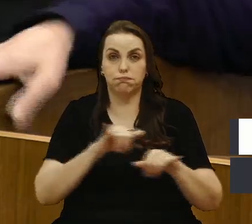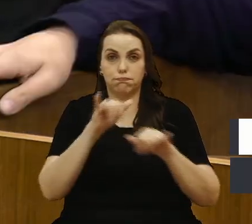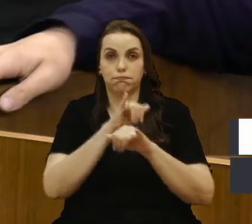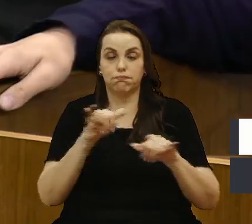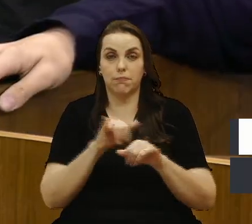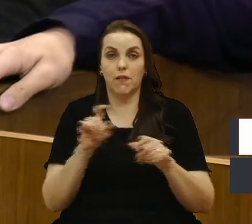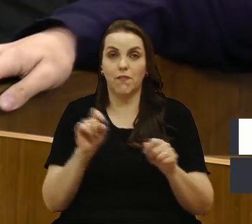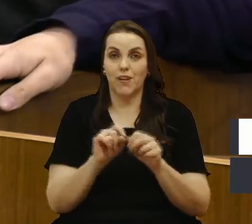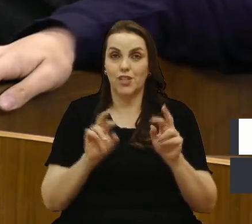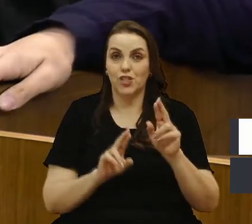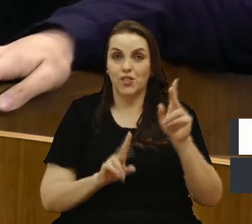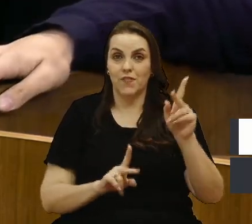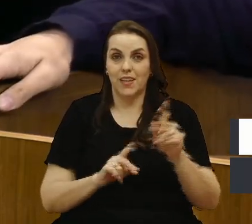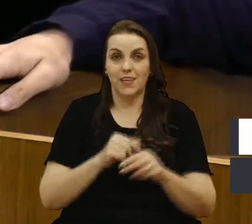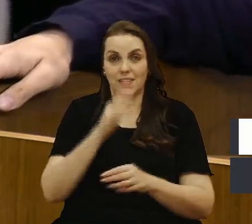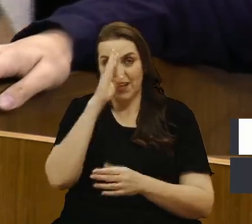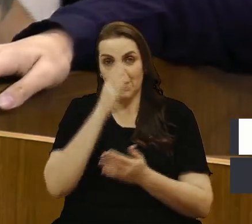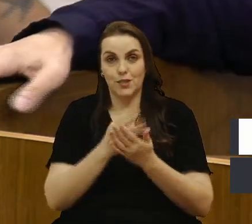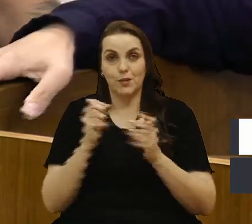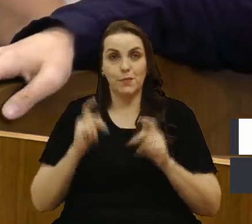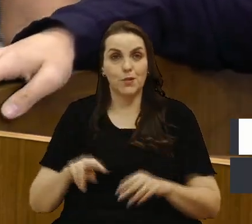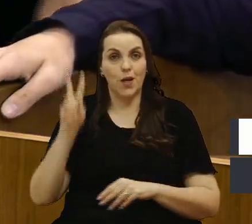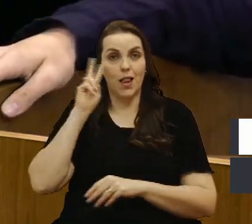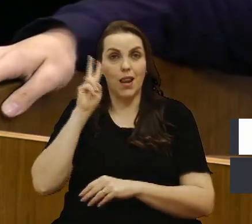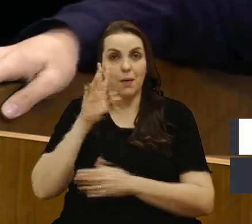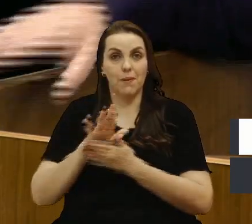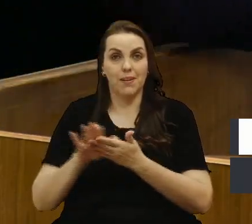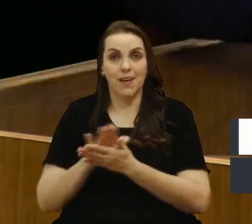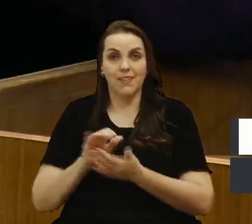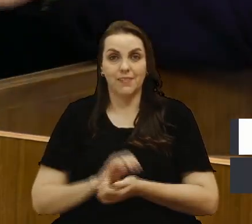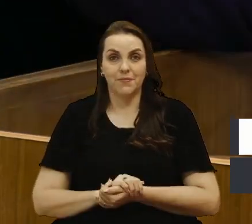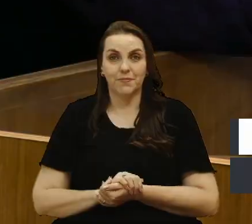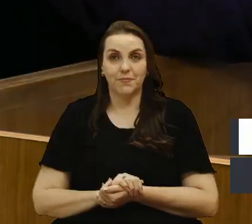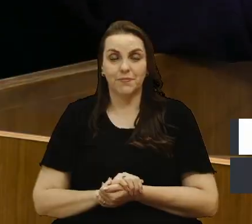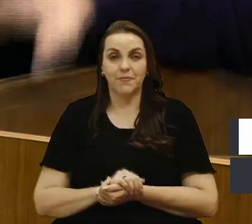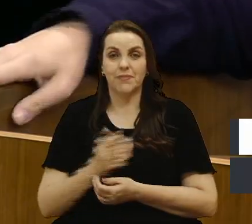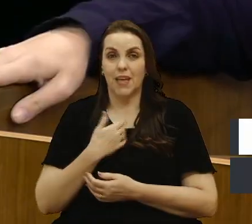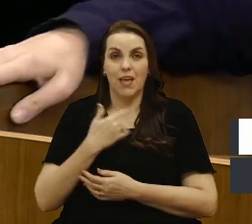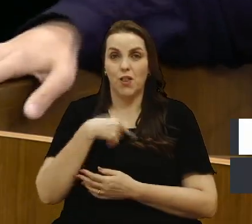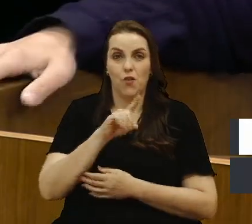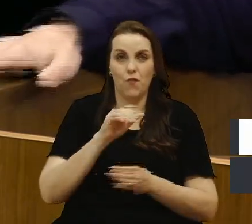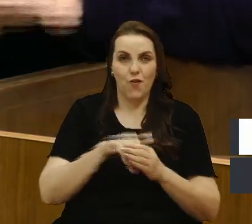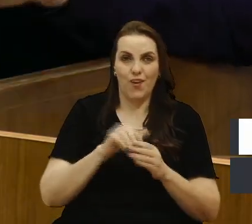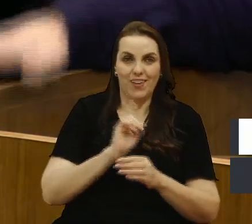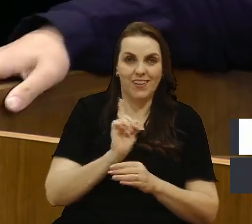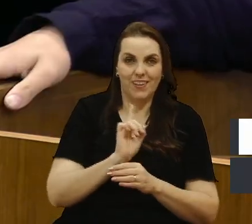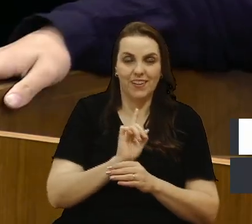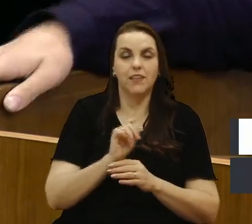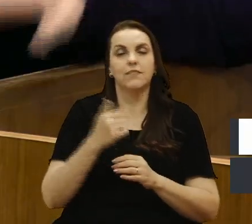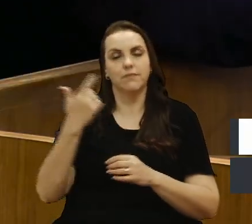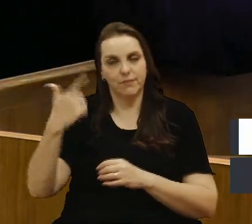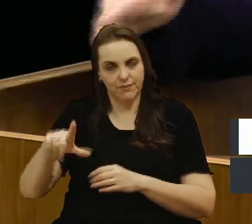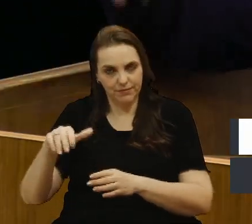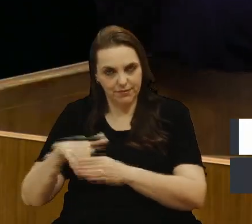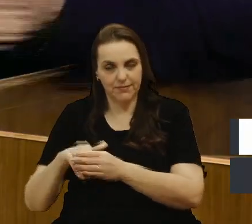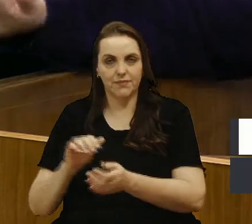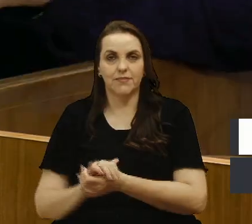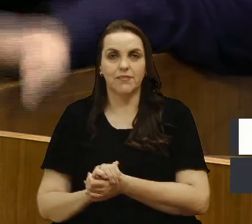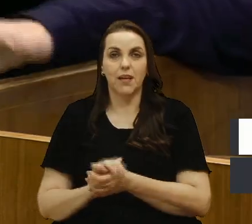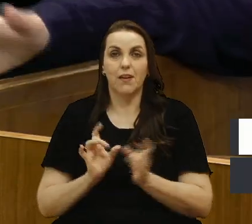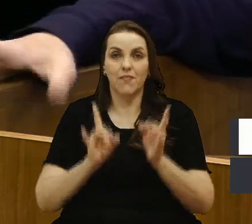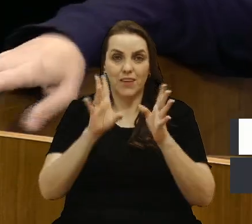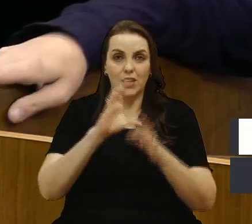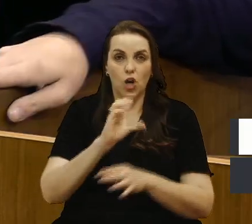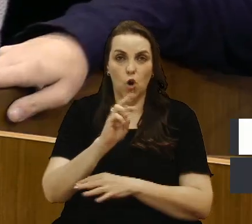que as pessoas não vão lembrar. Então ele não ia ser candidato à reeleição, foi lá e se reelegeu. Não ia privatizar a Corsã, foi lá e